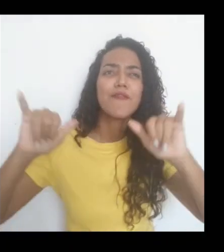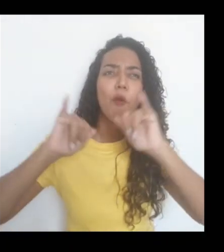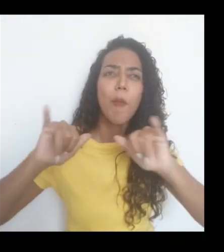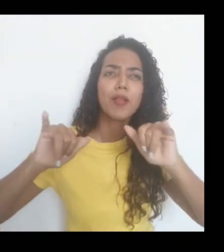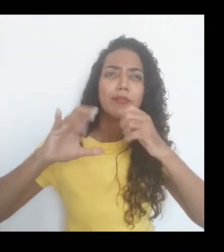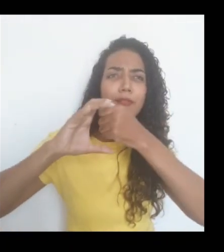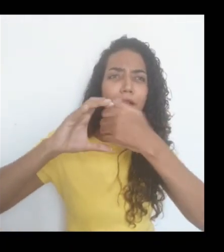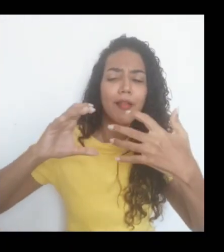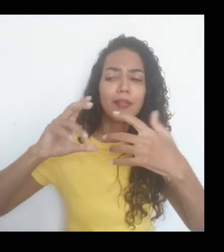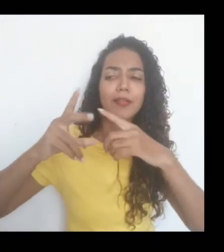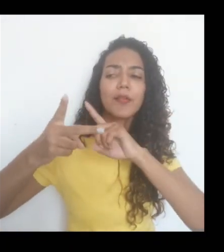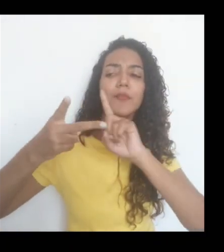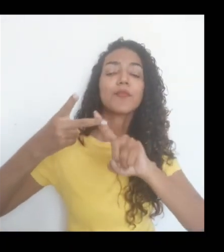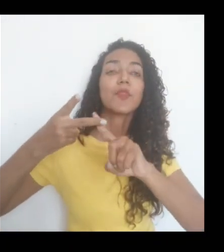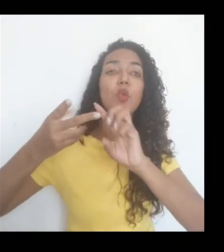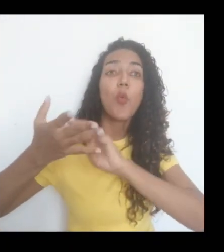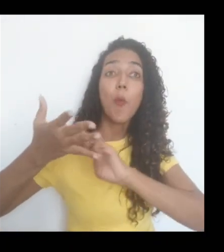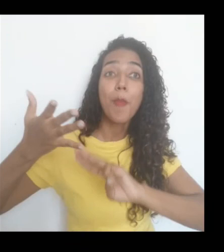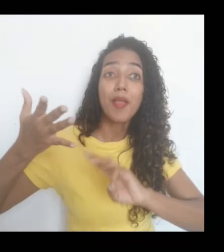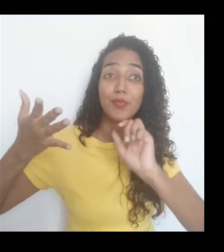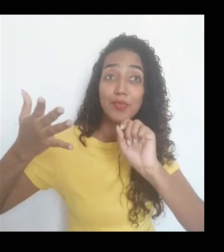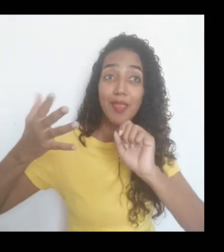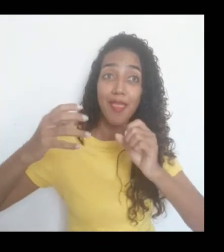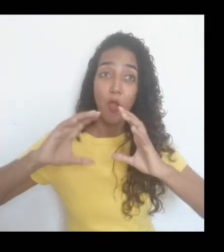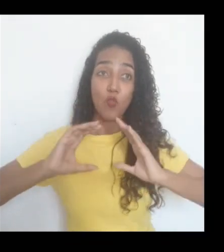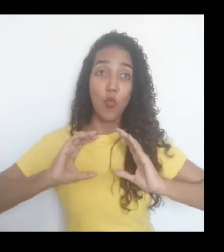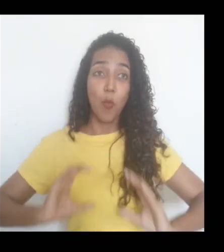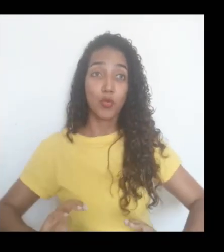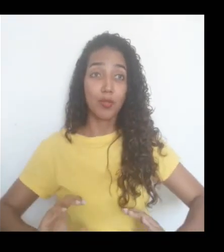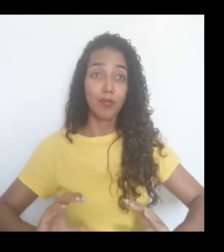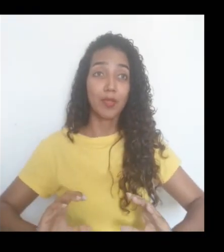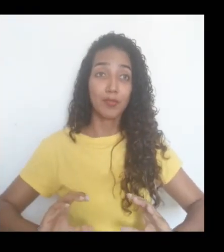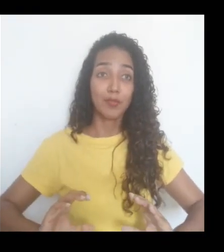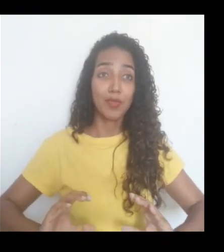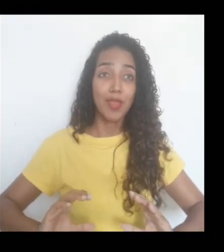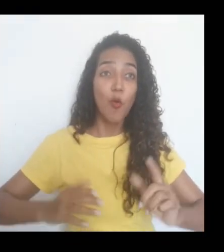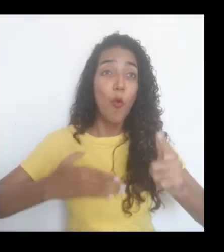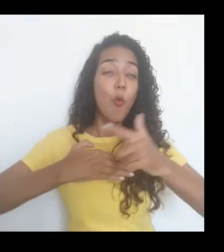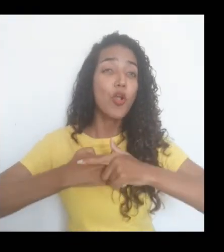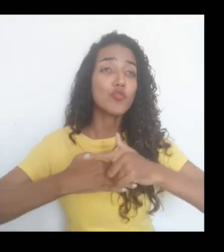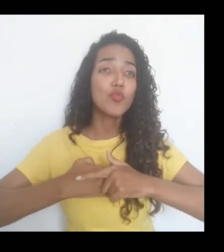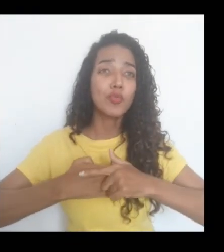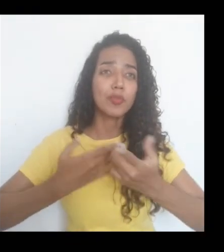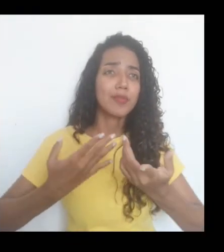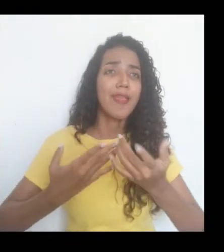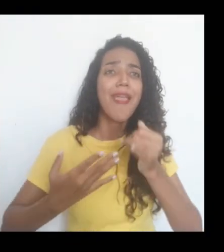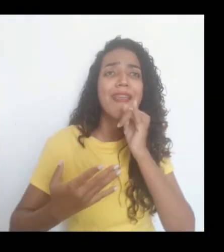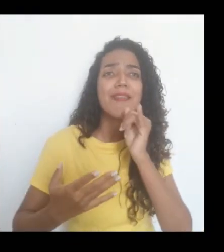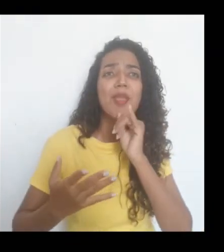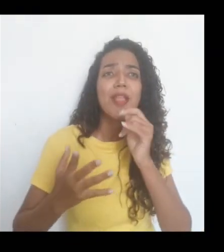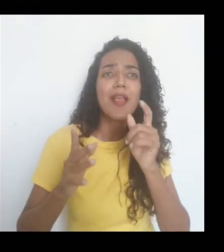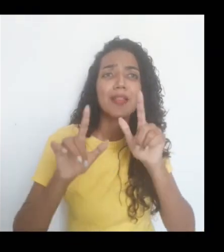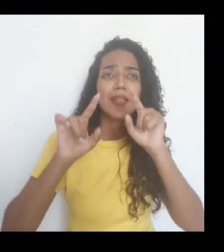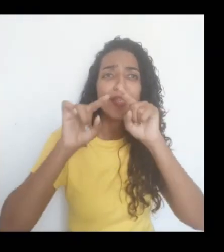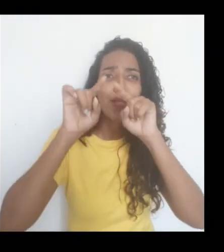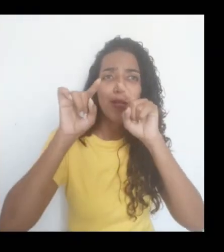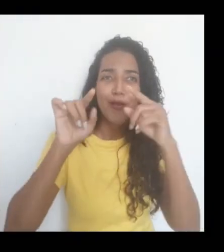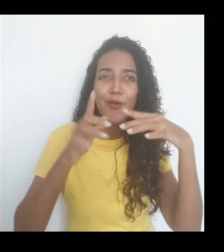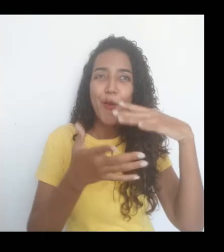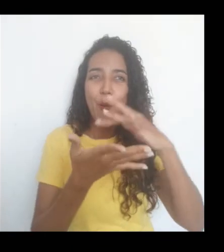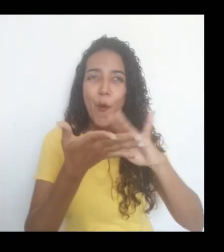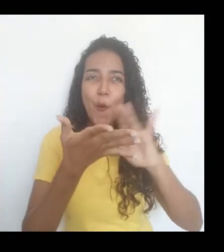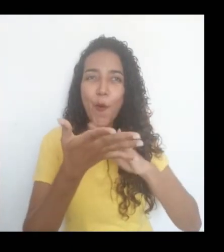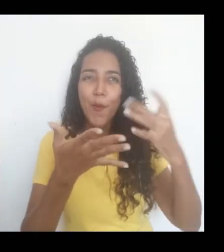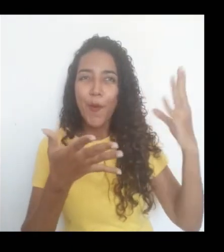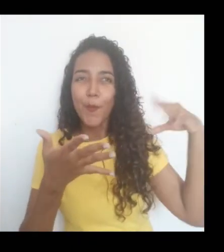executo com aquele objeto. É como se fossem os botões daquele MP3 display que eu falei, ou os botões de uma conta